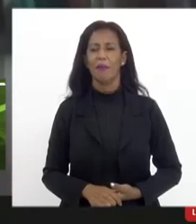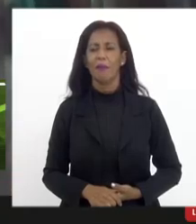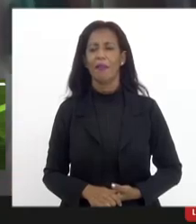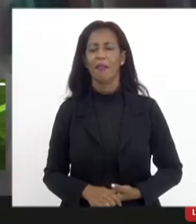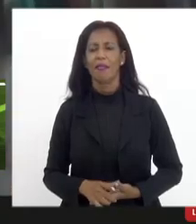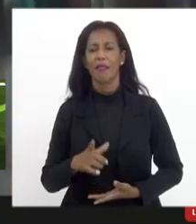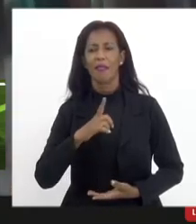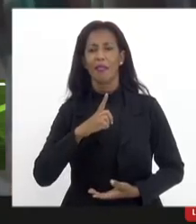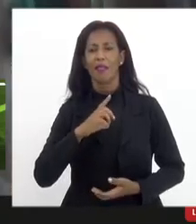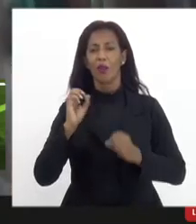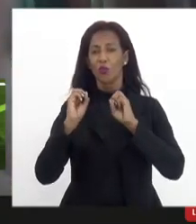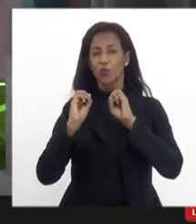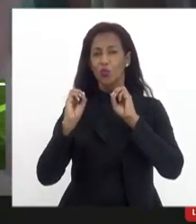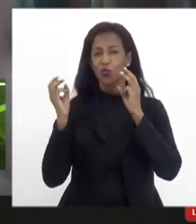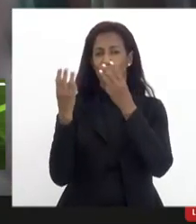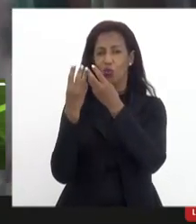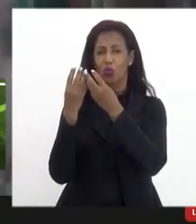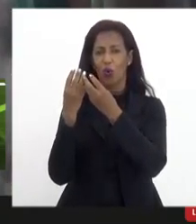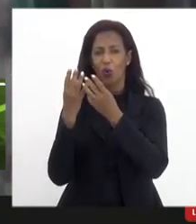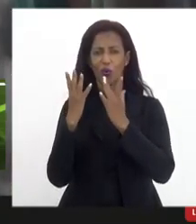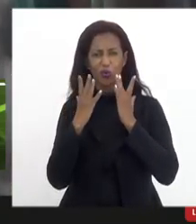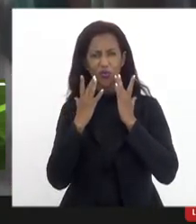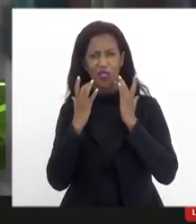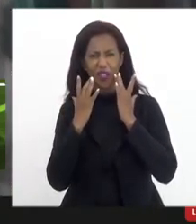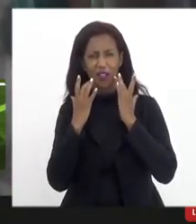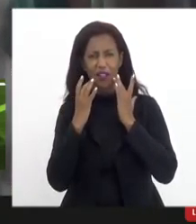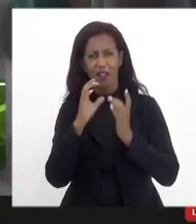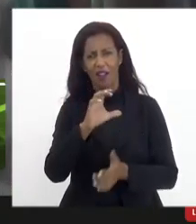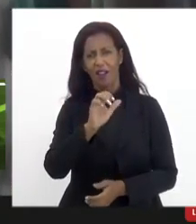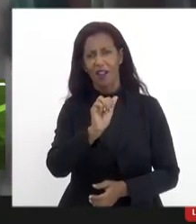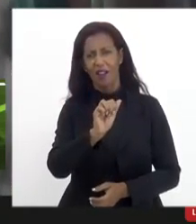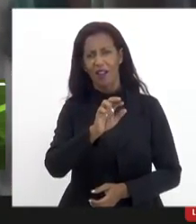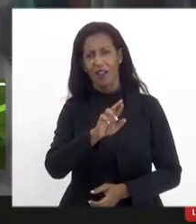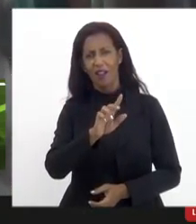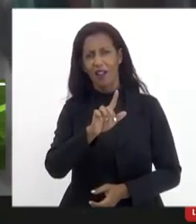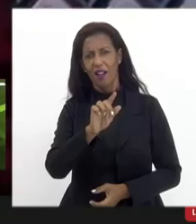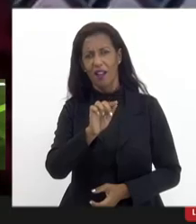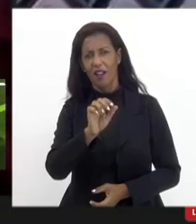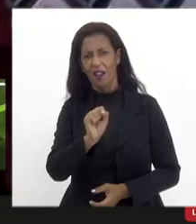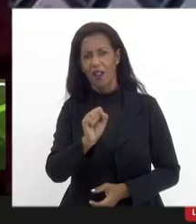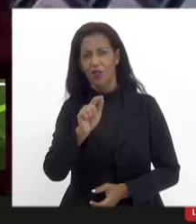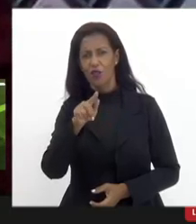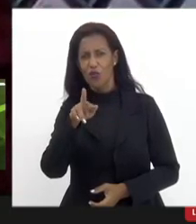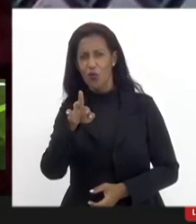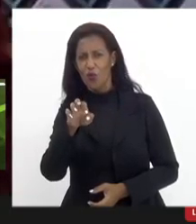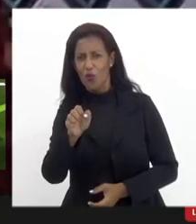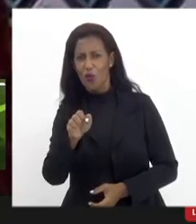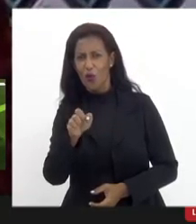teve um show no Teatro Carlos Gomes. Sim.